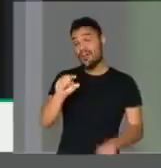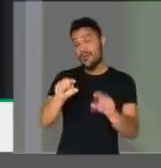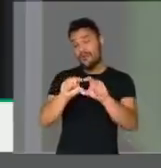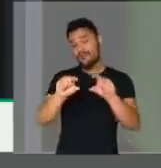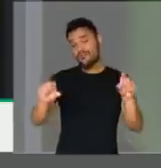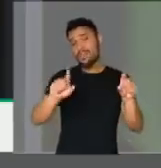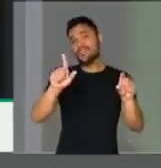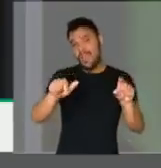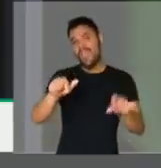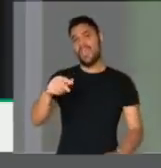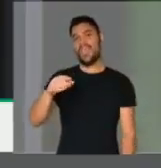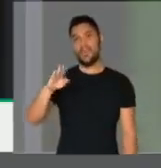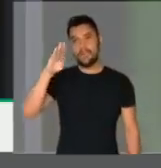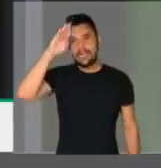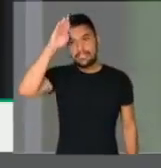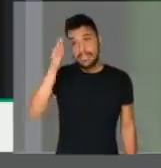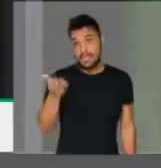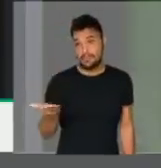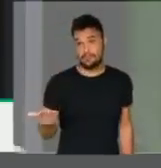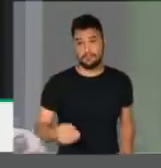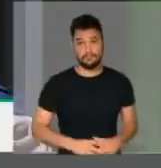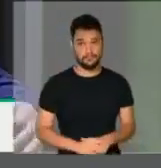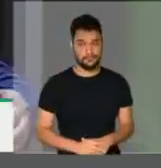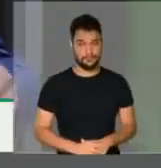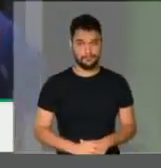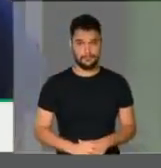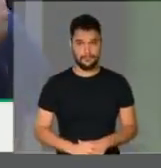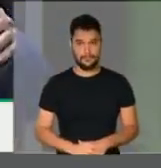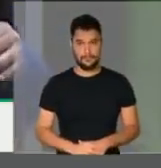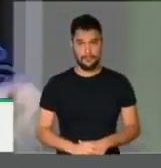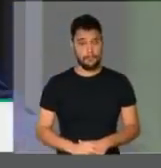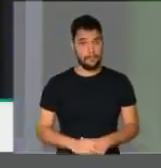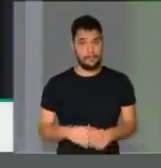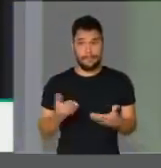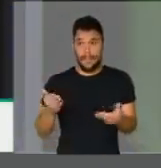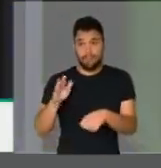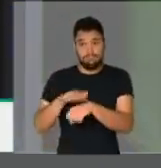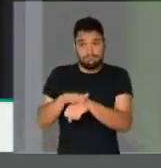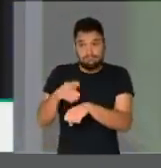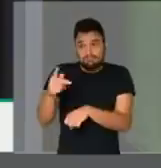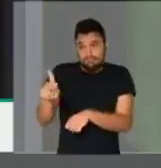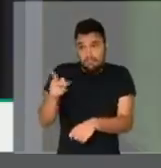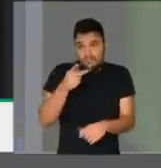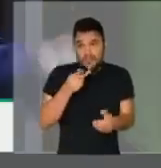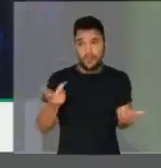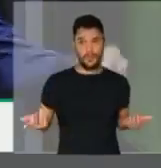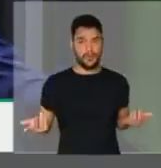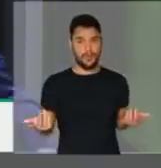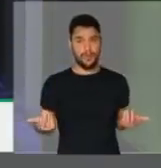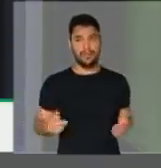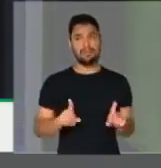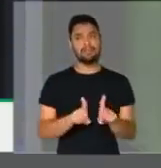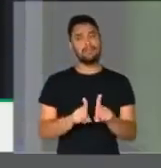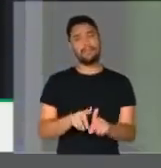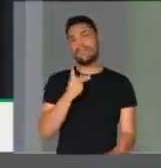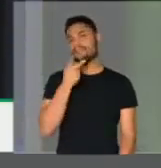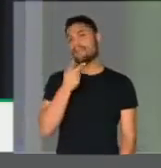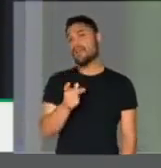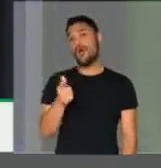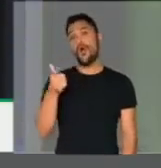Jair Bolsonaro, o próprio, deputada Érica. E disse